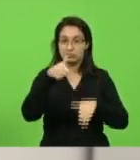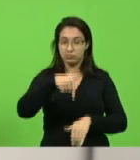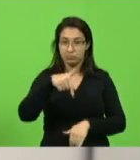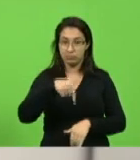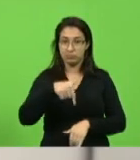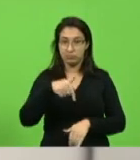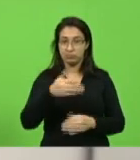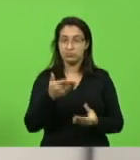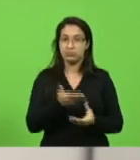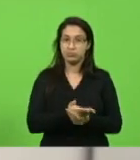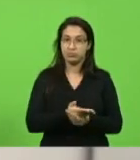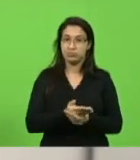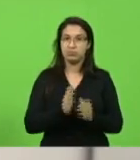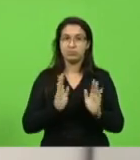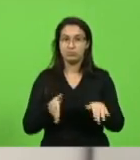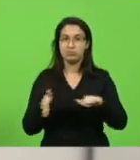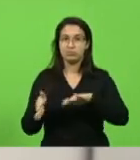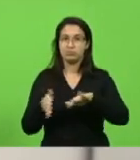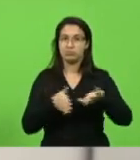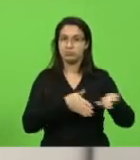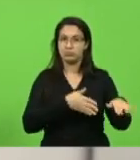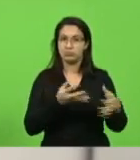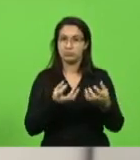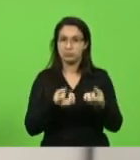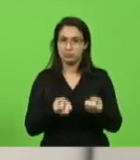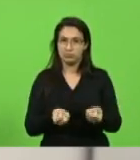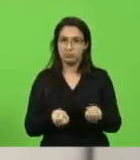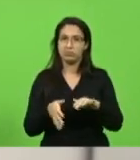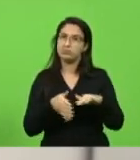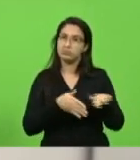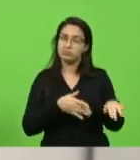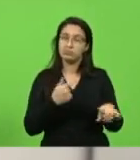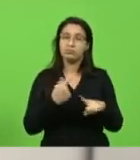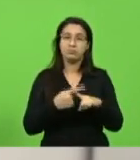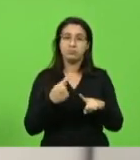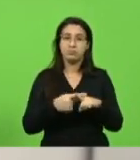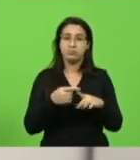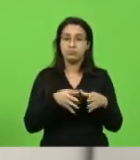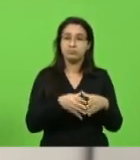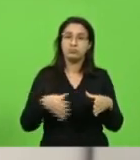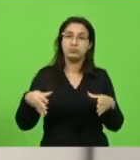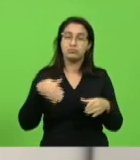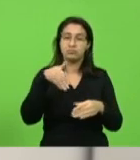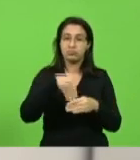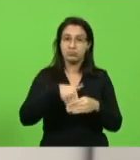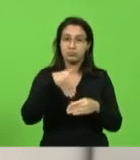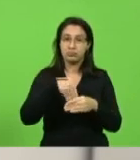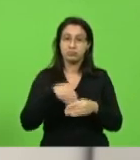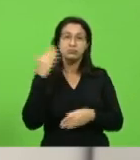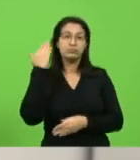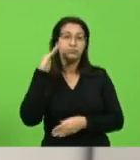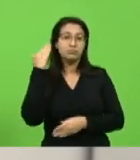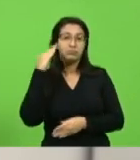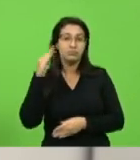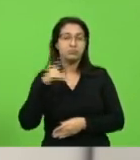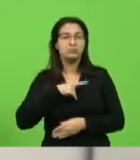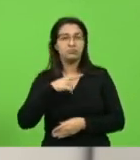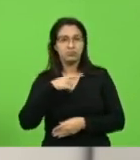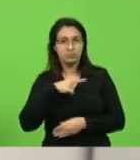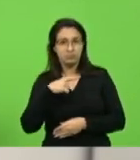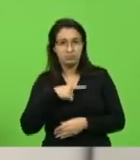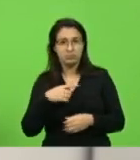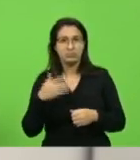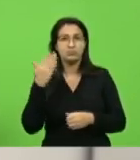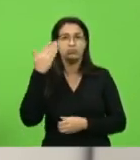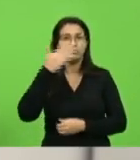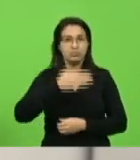foi superada a fase de admissibilidade, sendo que, por maioria de votos, entendeu-se haver indícios suficientes